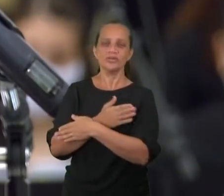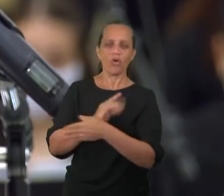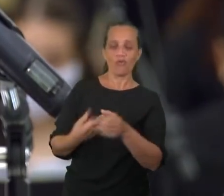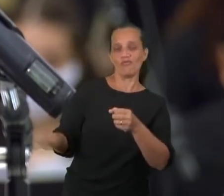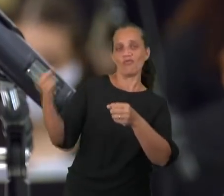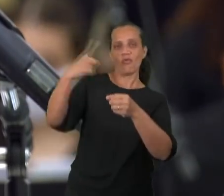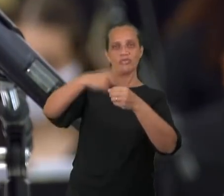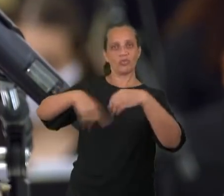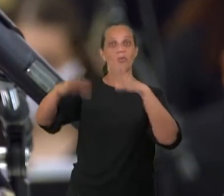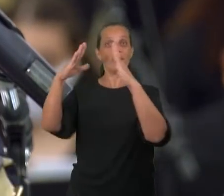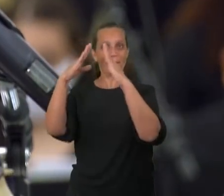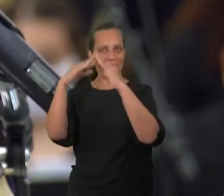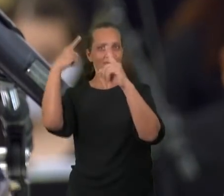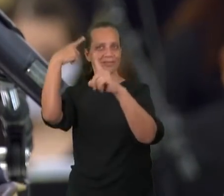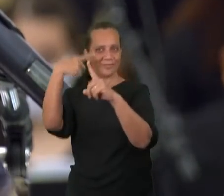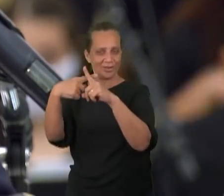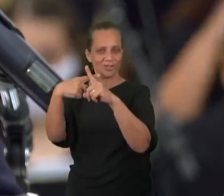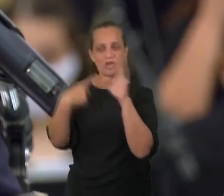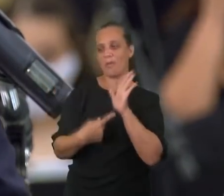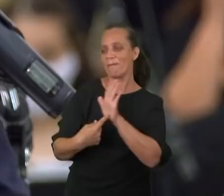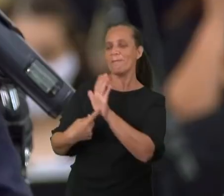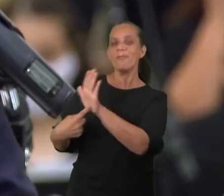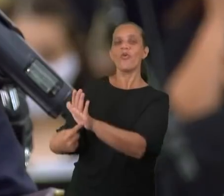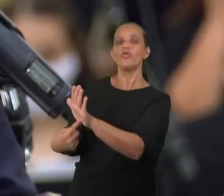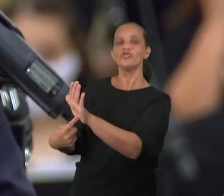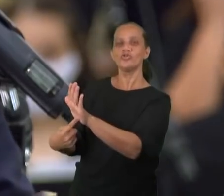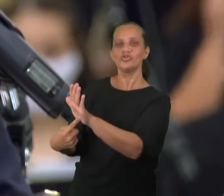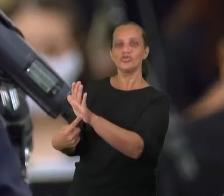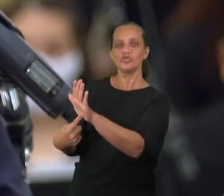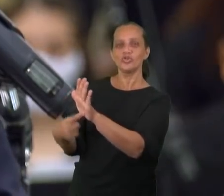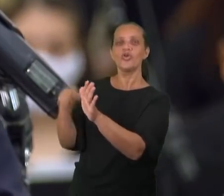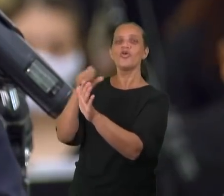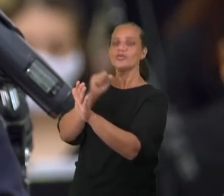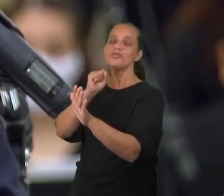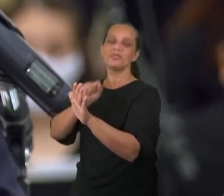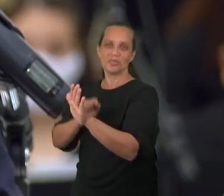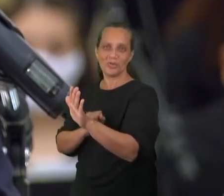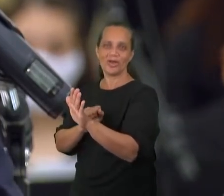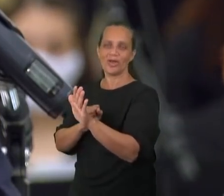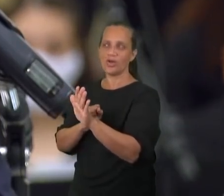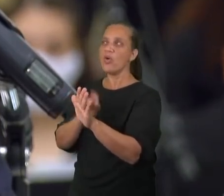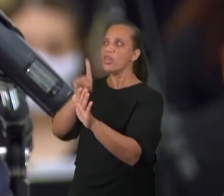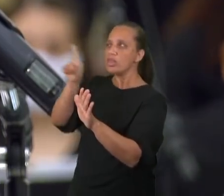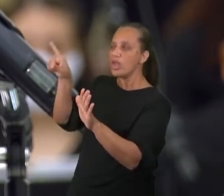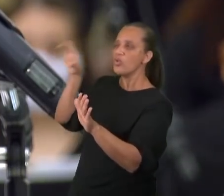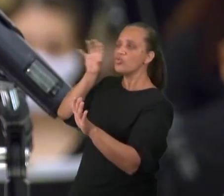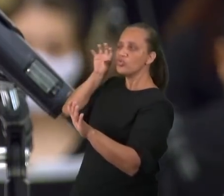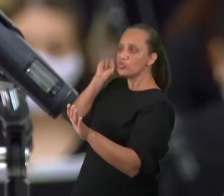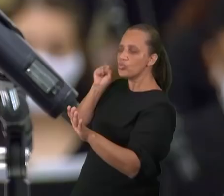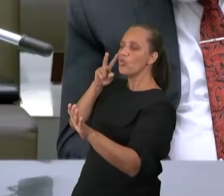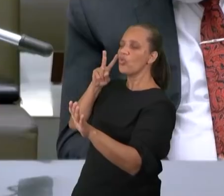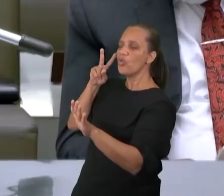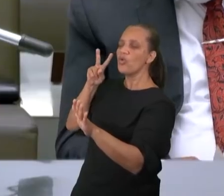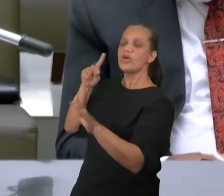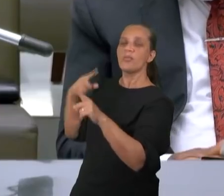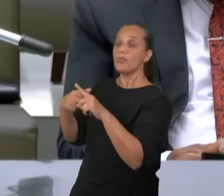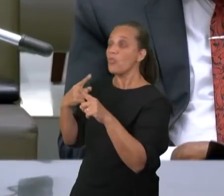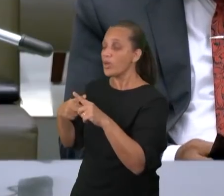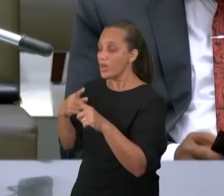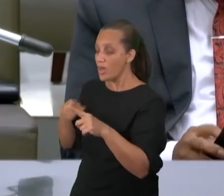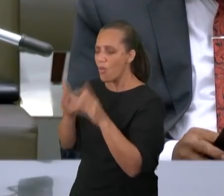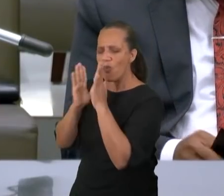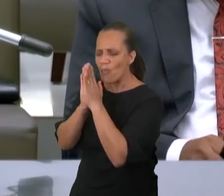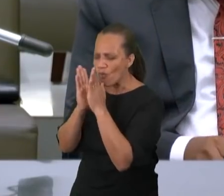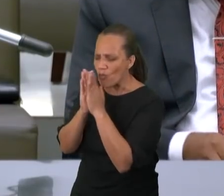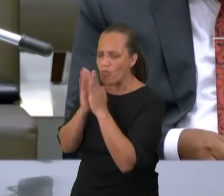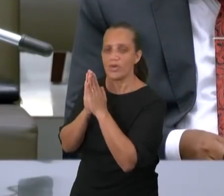Senhor. Está vendo aqui? Samuel, Deus escutou, Deus ouviu, por este menino orava eu.